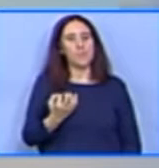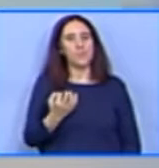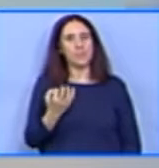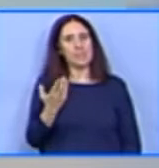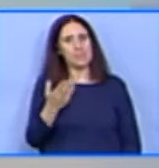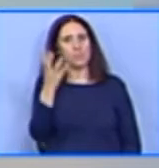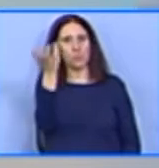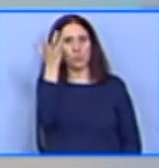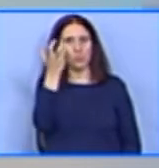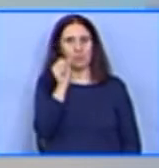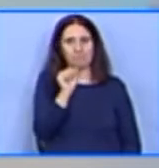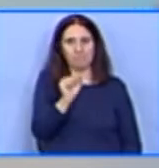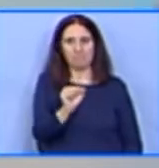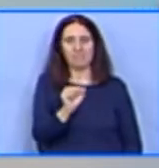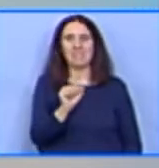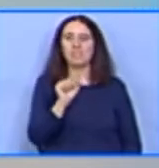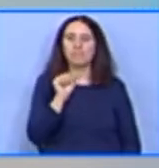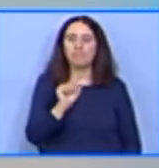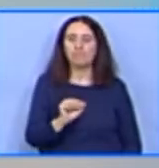dimensão cultural e esta dimensão,